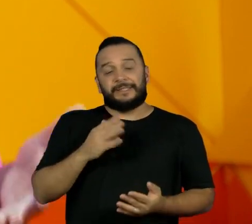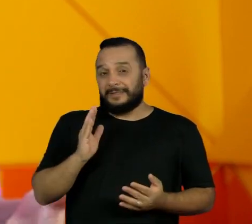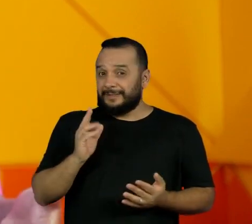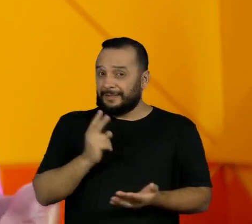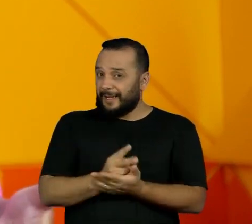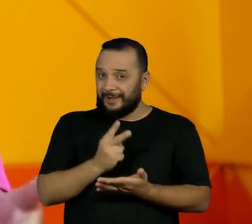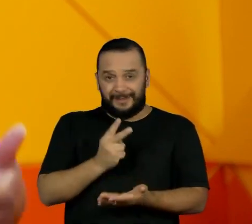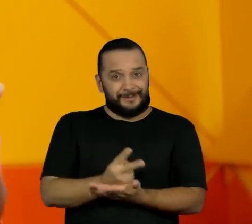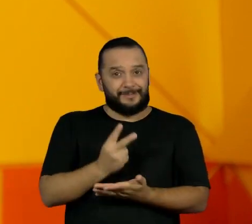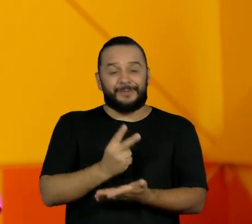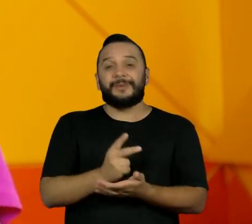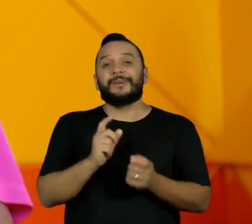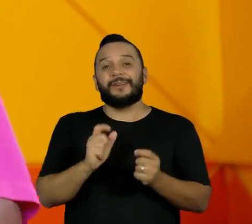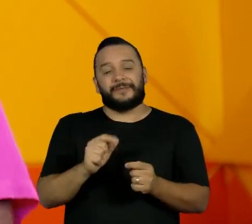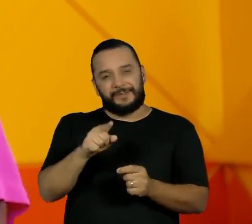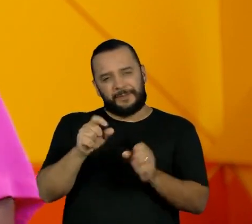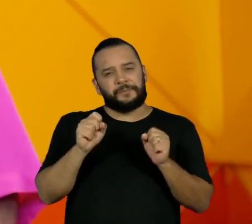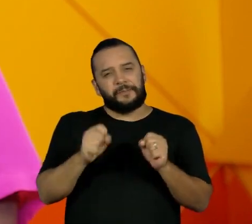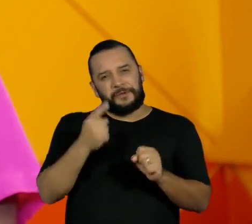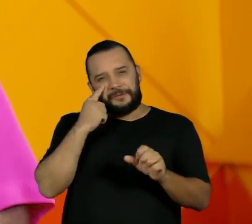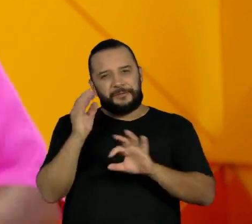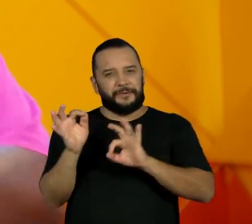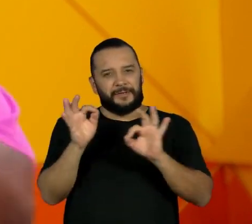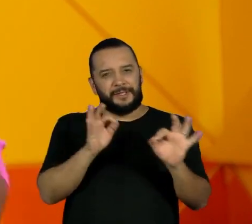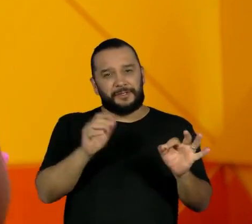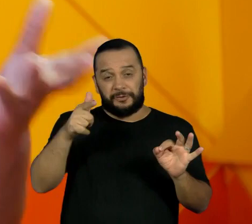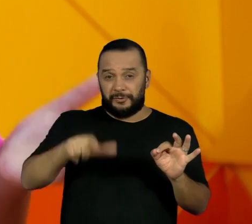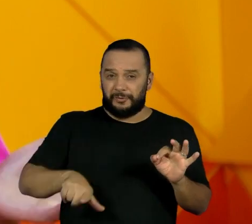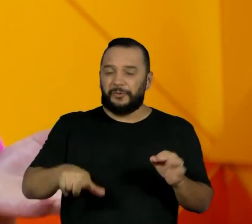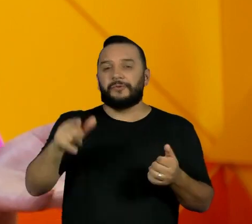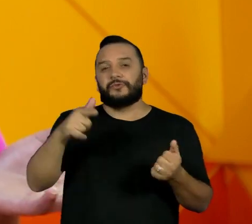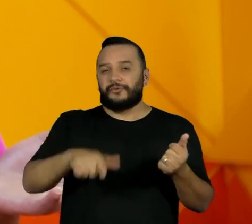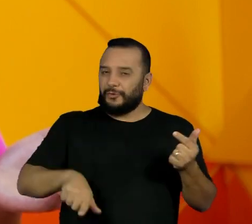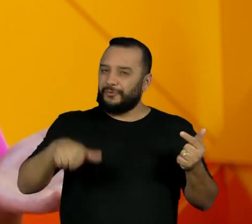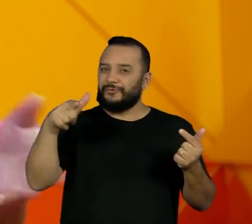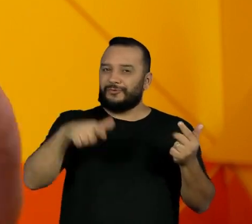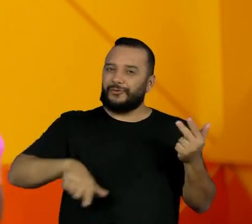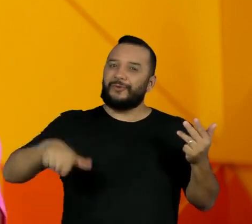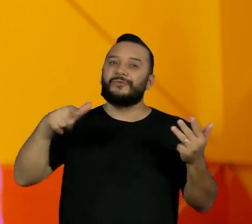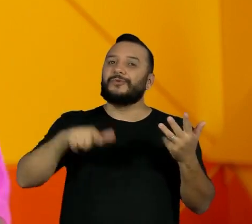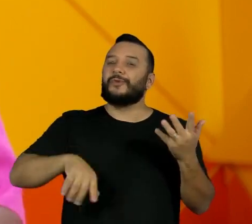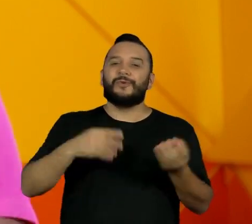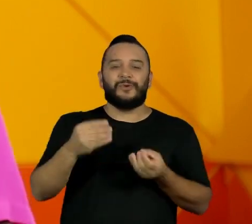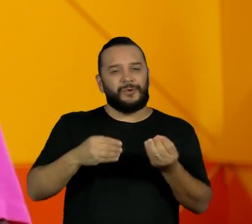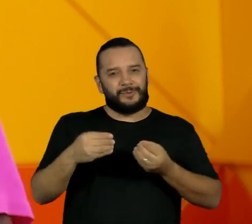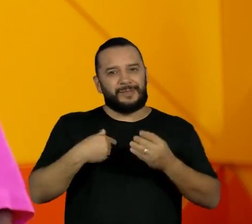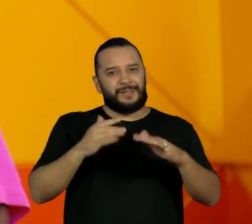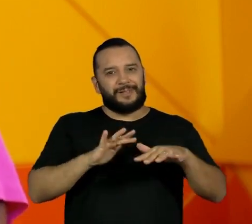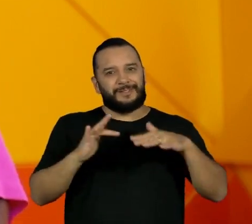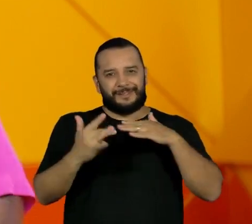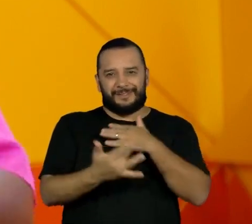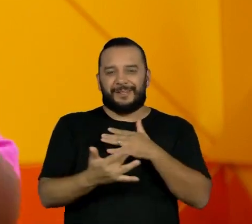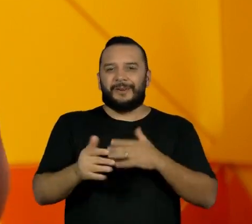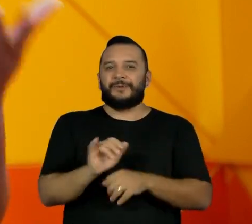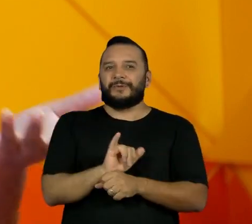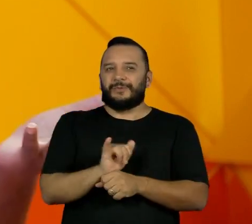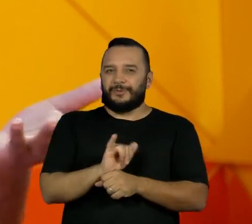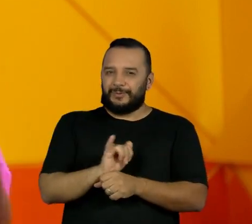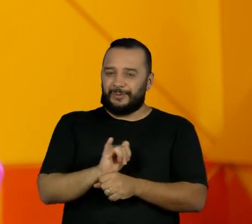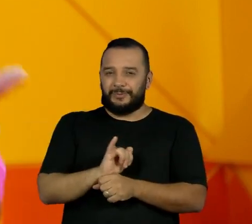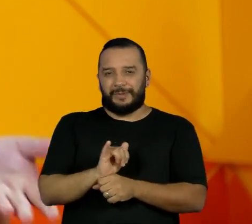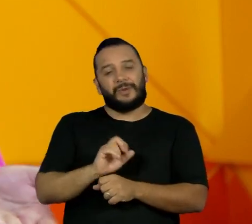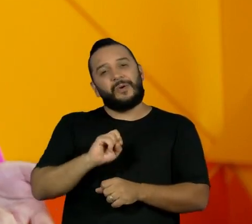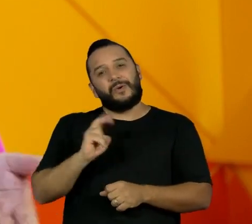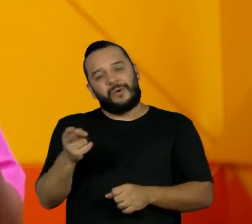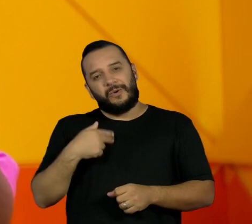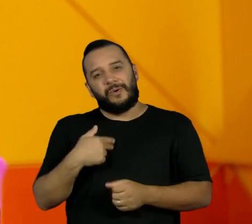falar sempre. Que você pode rever o nosso programa quantas vezes você quiser. Acesse o nosso canal no YouTube ou baixa